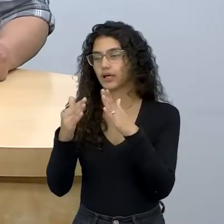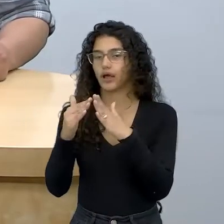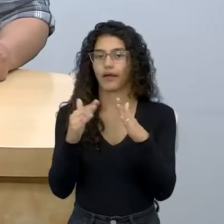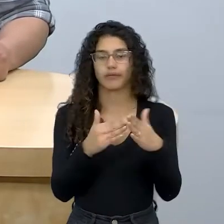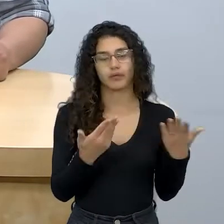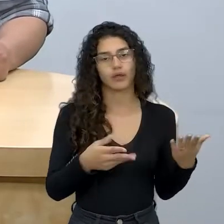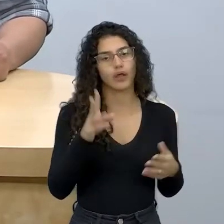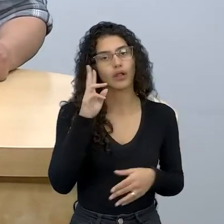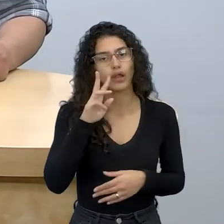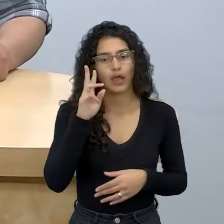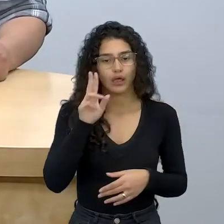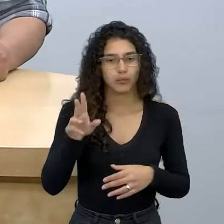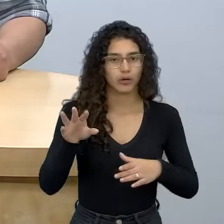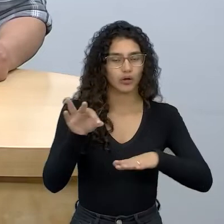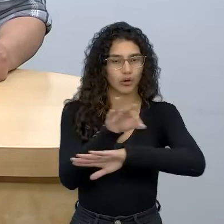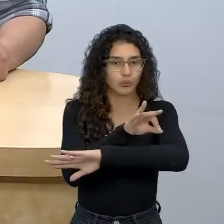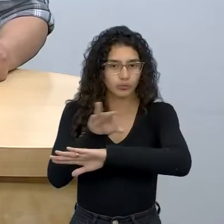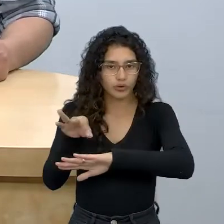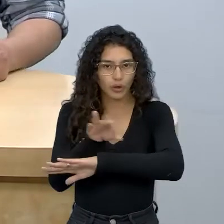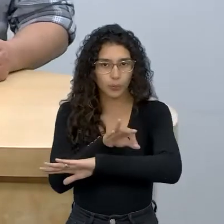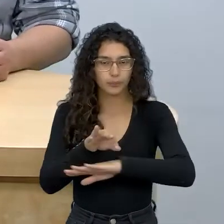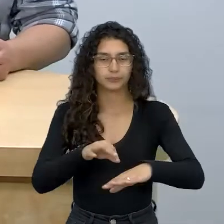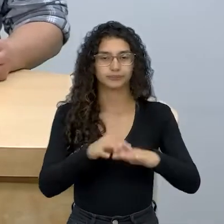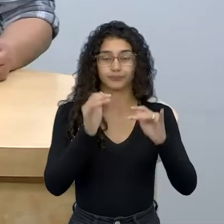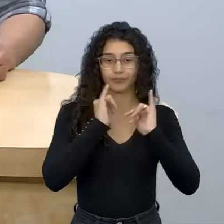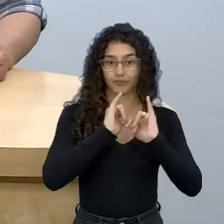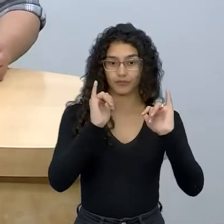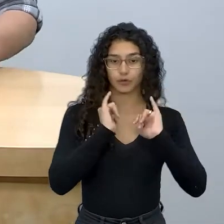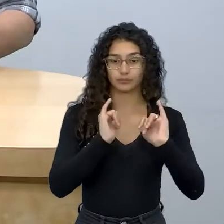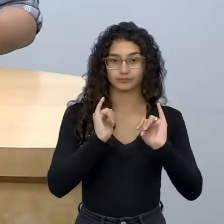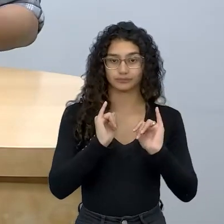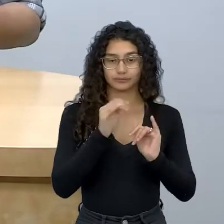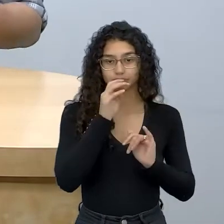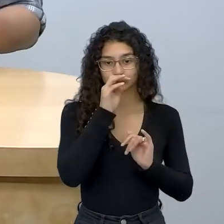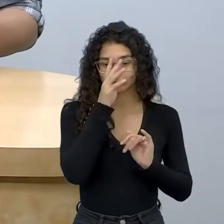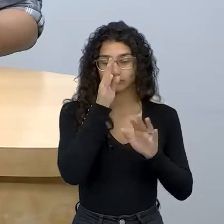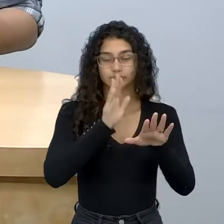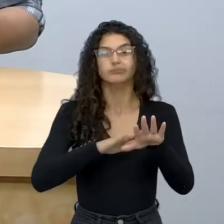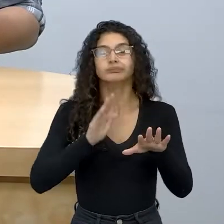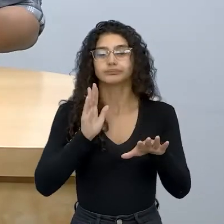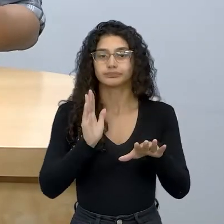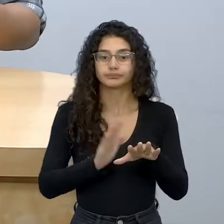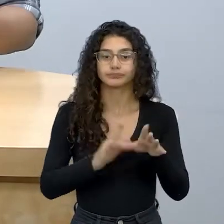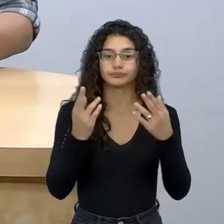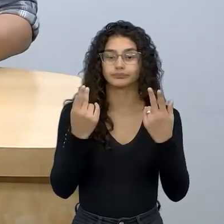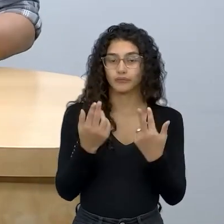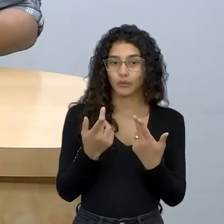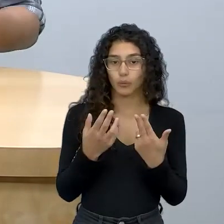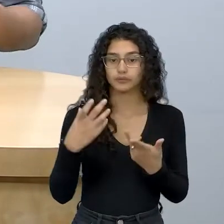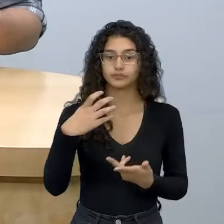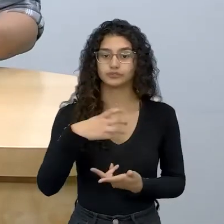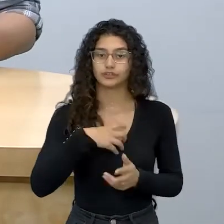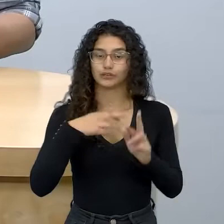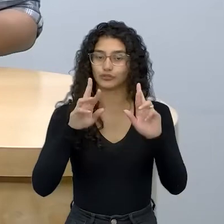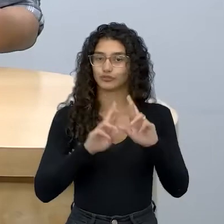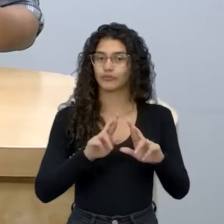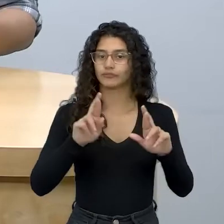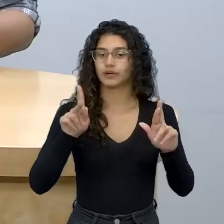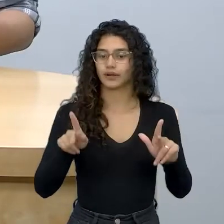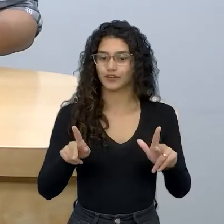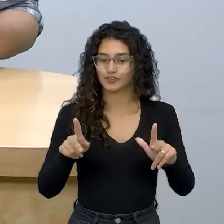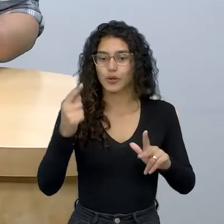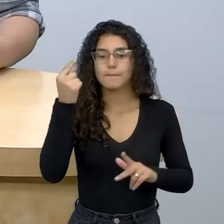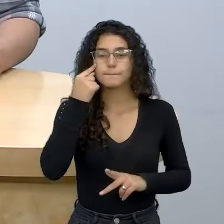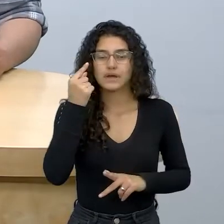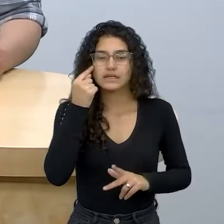Então, lembra que o engenheiro ambiental falou? É fazer a mesma coisa de modo diferente,